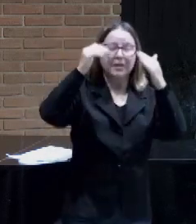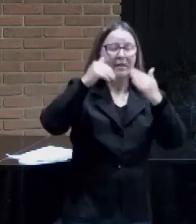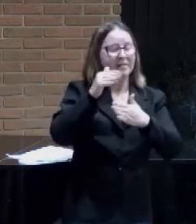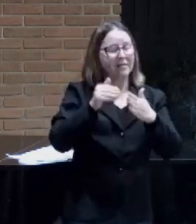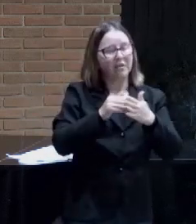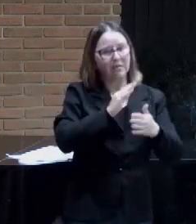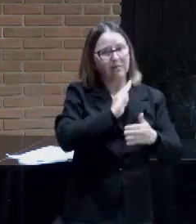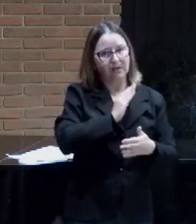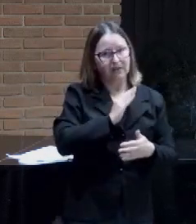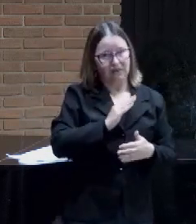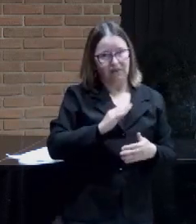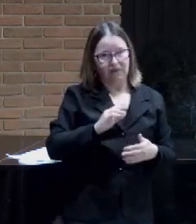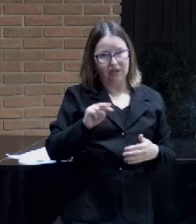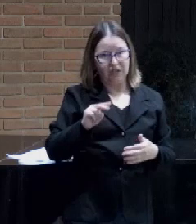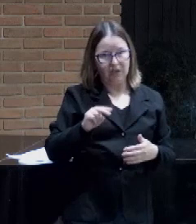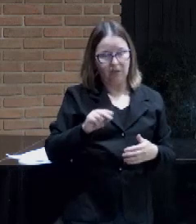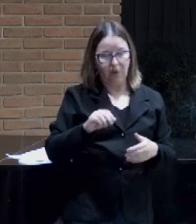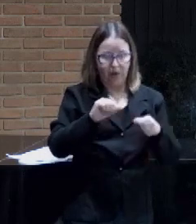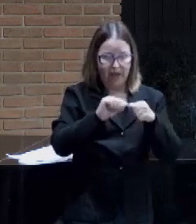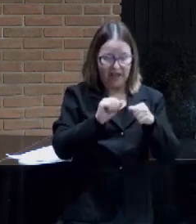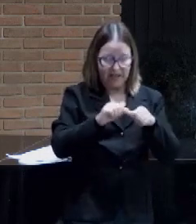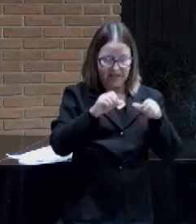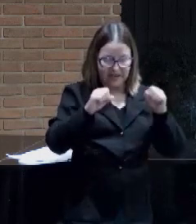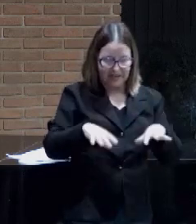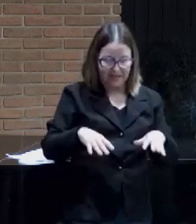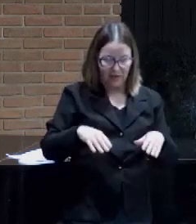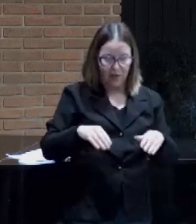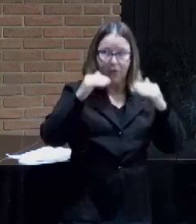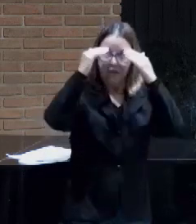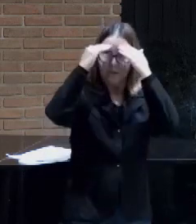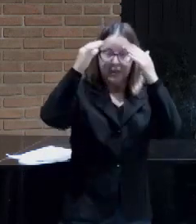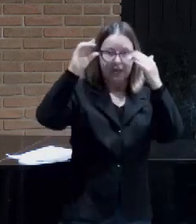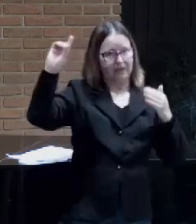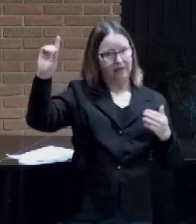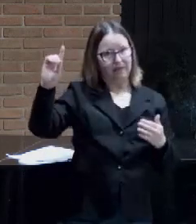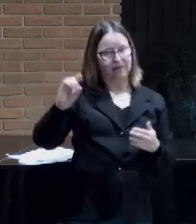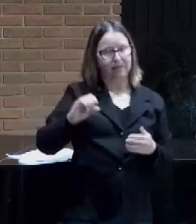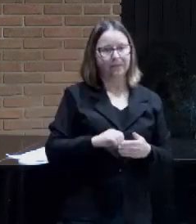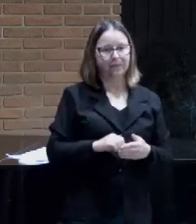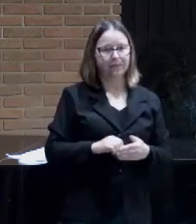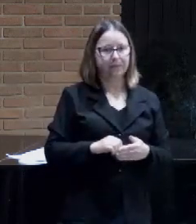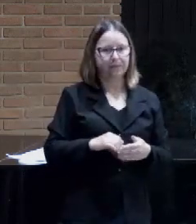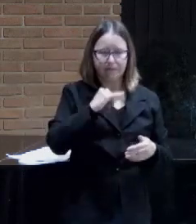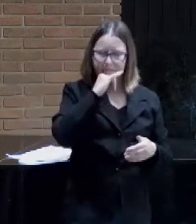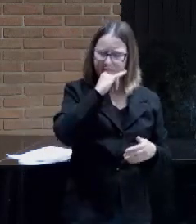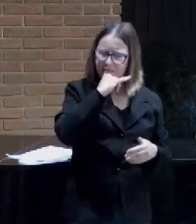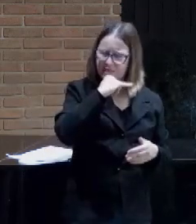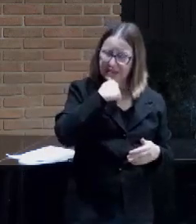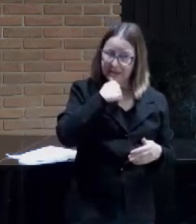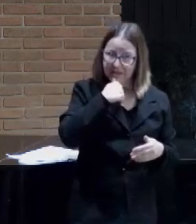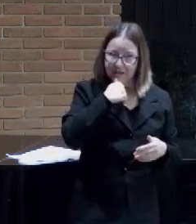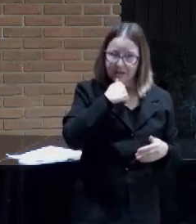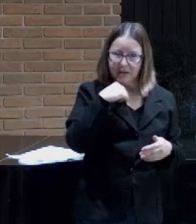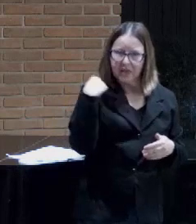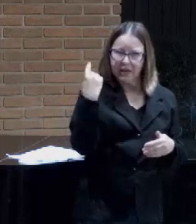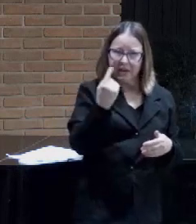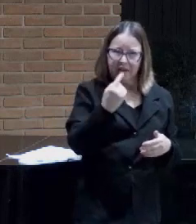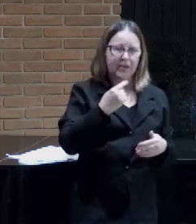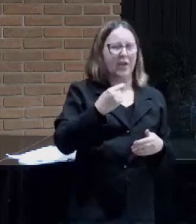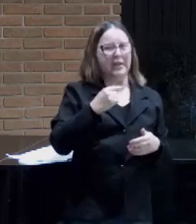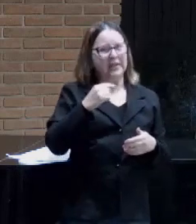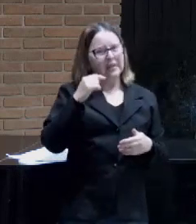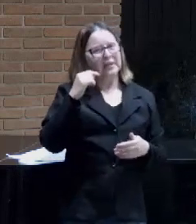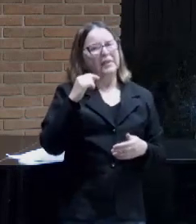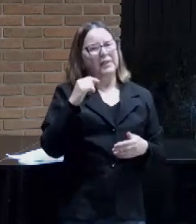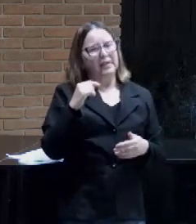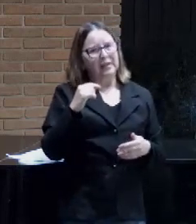sem questionar. Meus irmãos, meu Deus, é triste pensar isso como que as estrelas são chamadas pelo Senhor e pelos seus nomes e